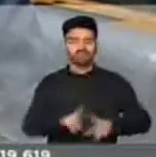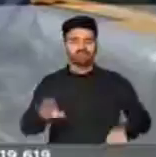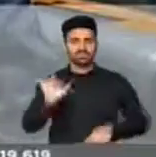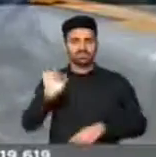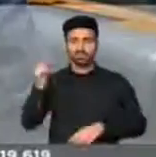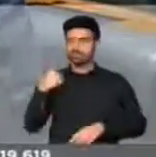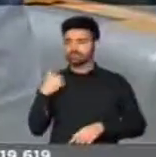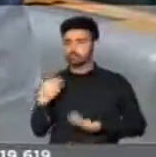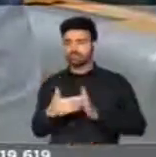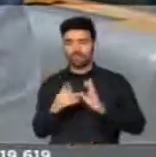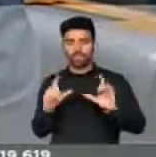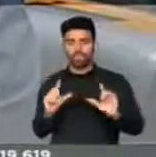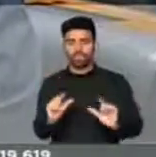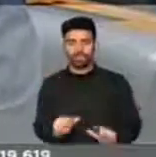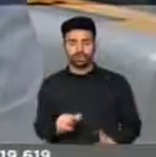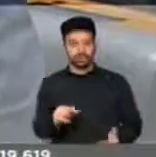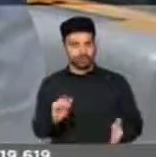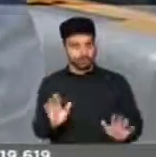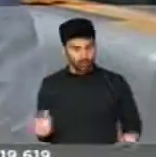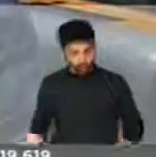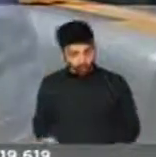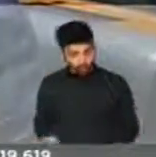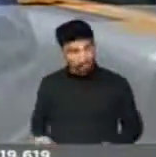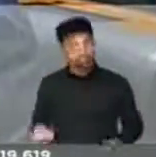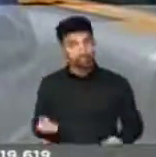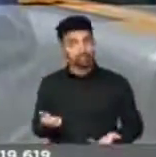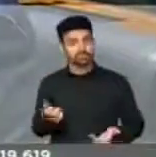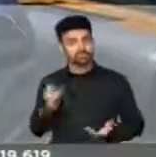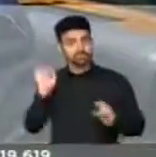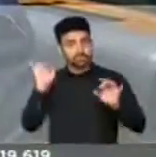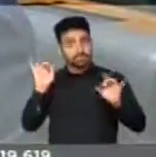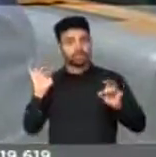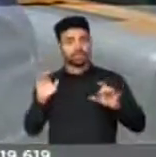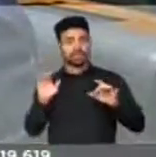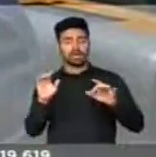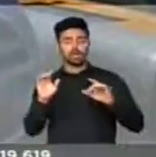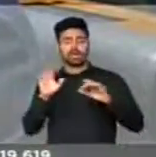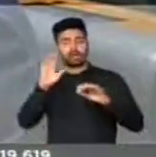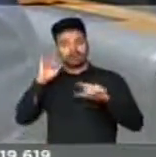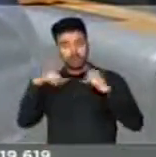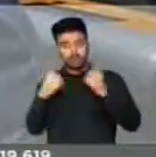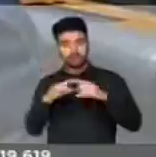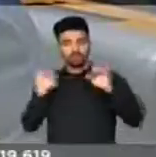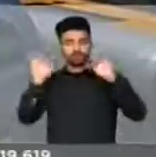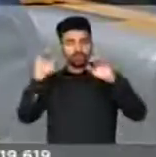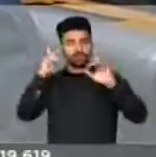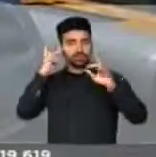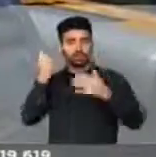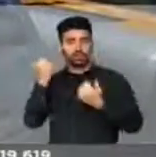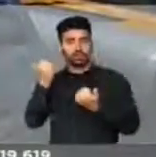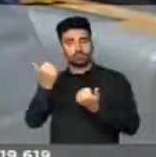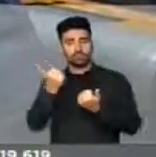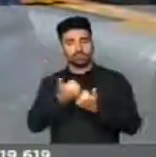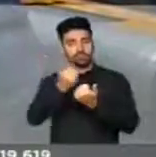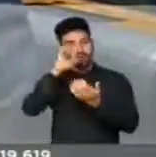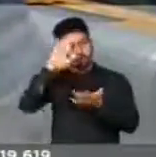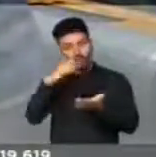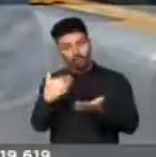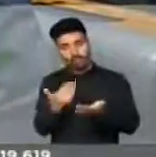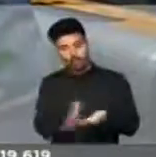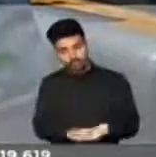aqui hoje uma sessão solene para os nossos reitores de todas as universidades, das federais, das